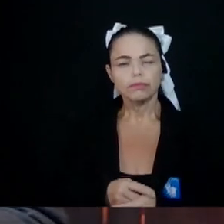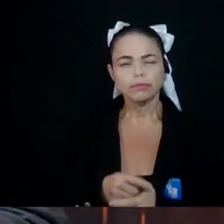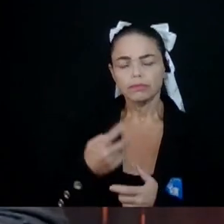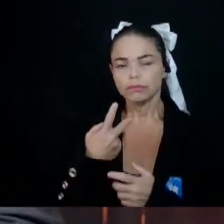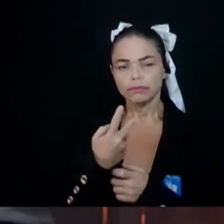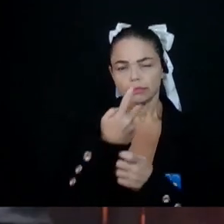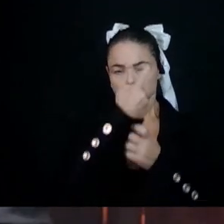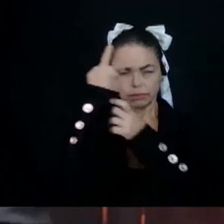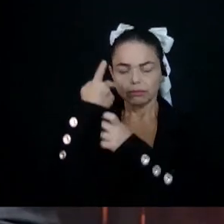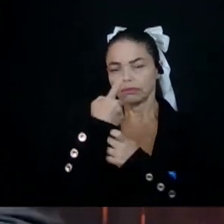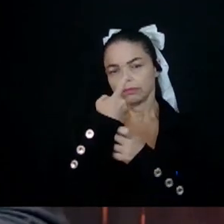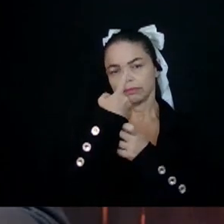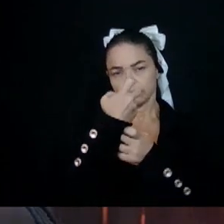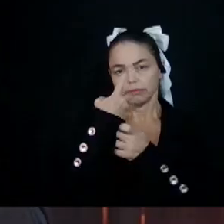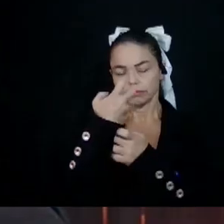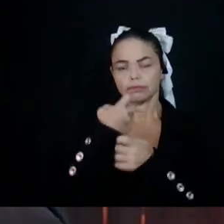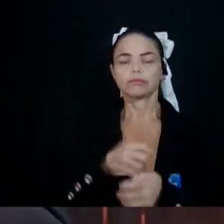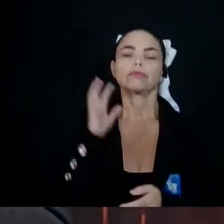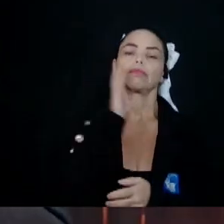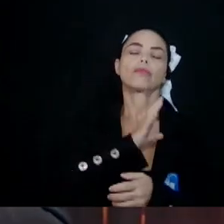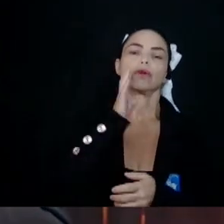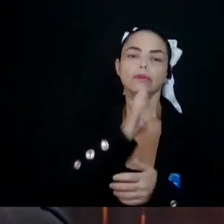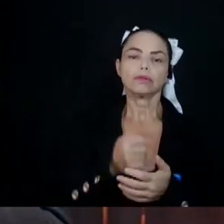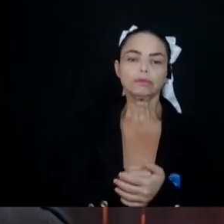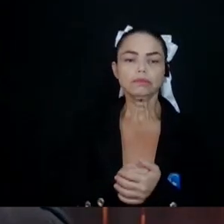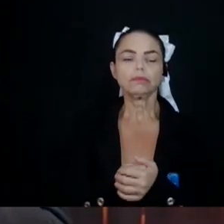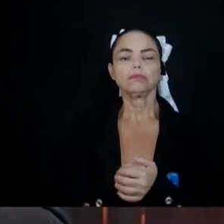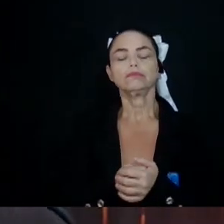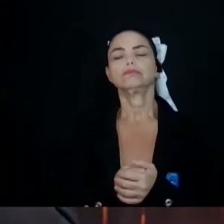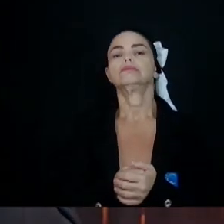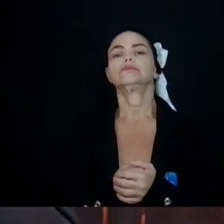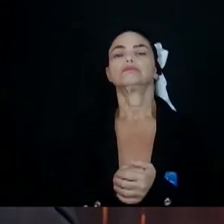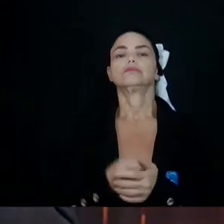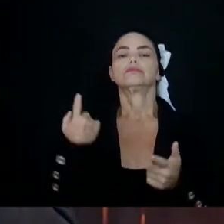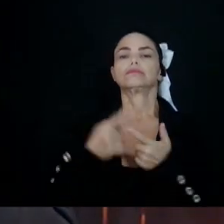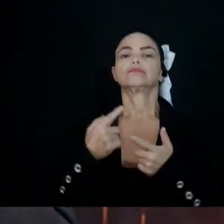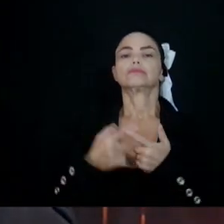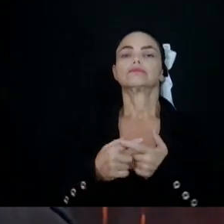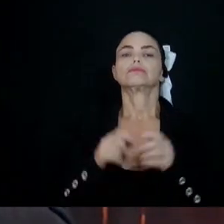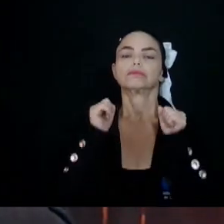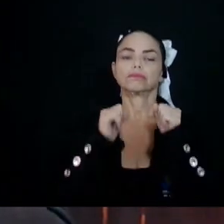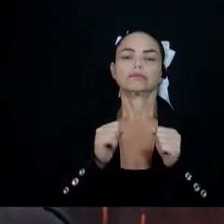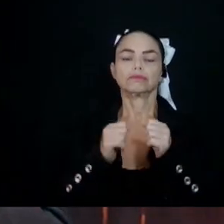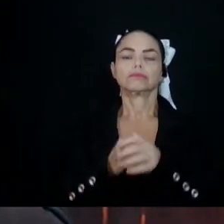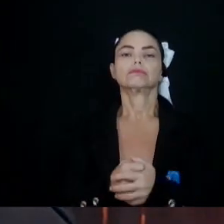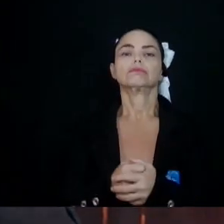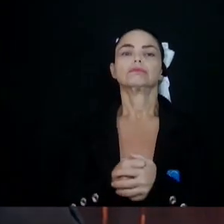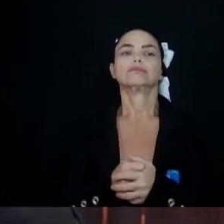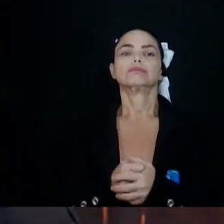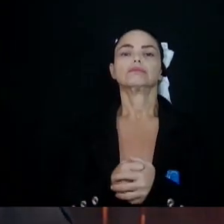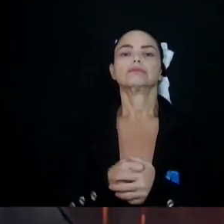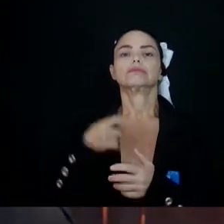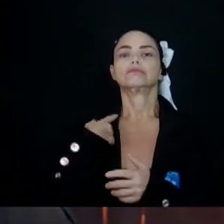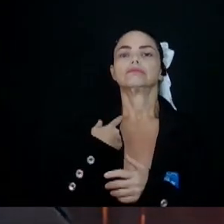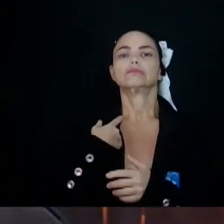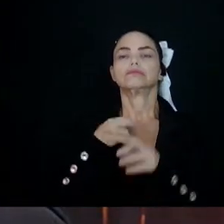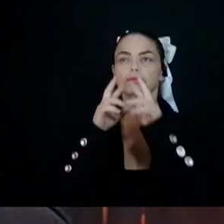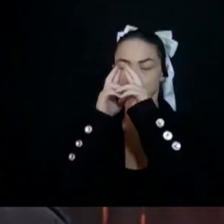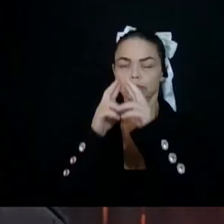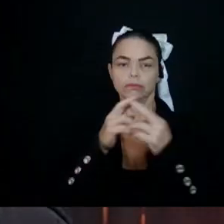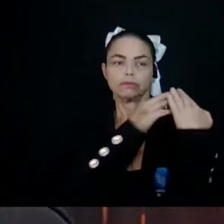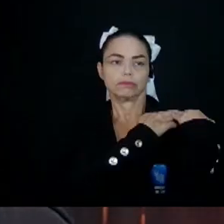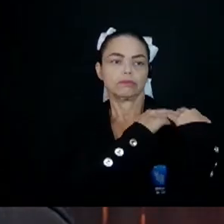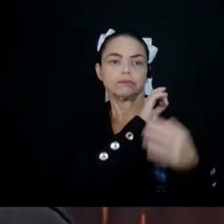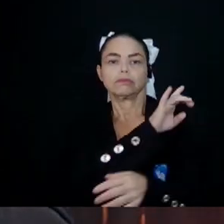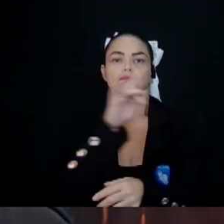é até muito legal você já tocar nesse ponto, porque nós já podemos aqui verificar a questão da responsabilidade de cada um que